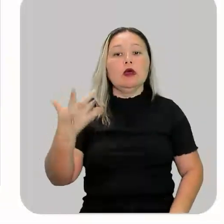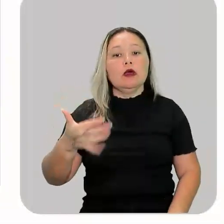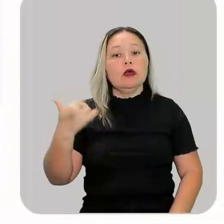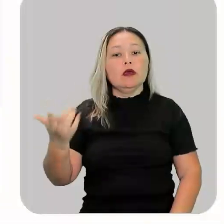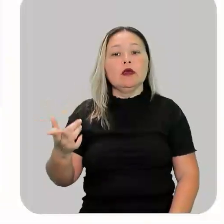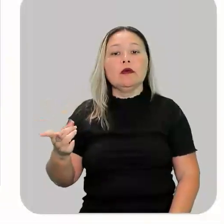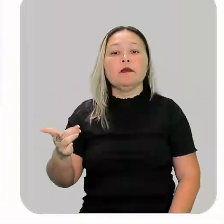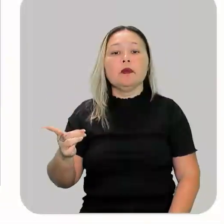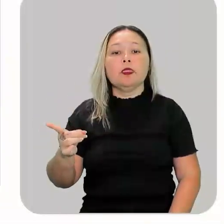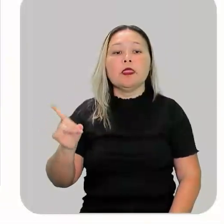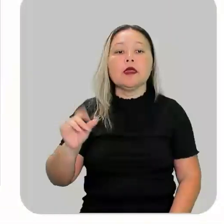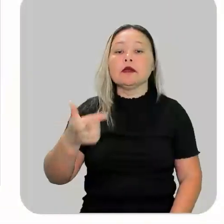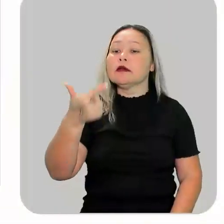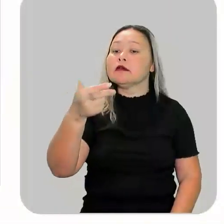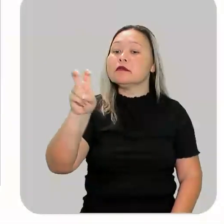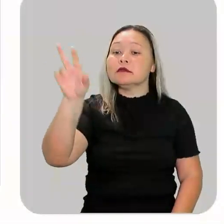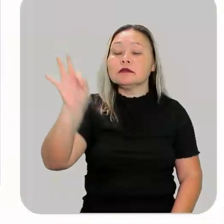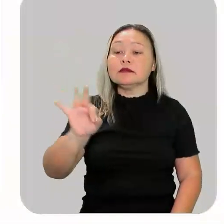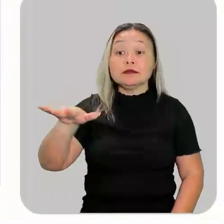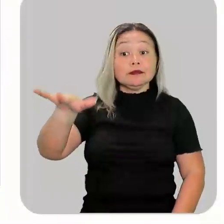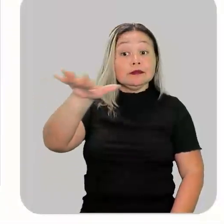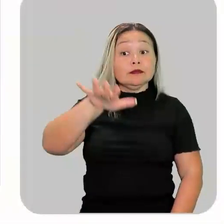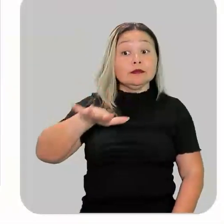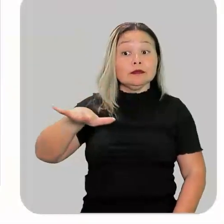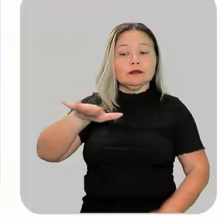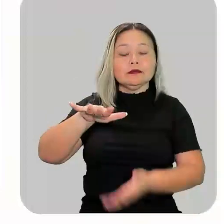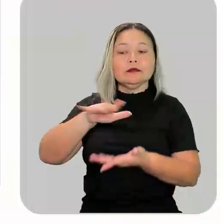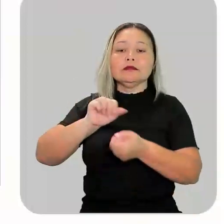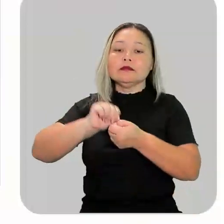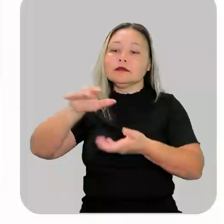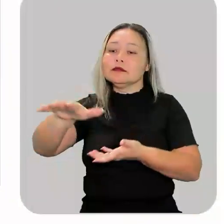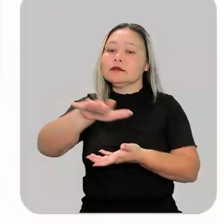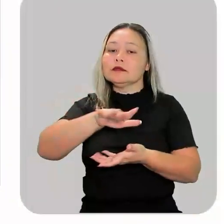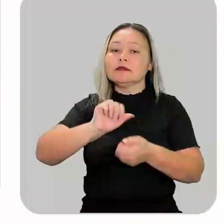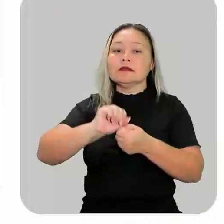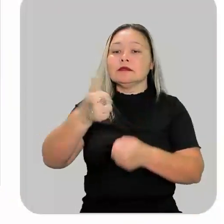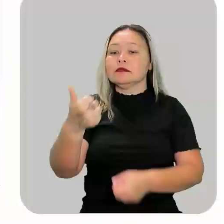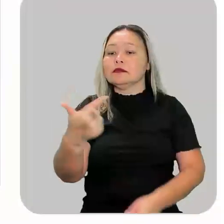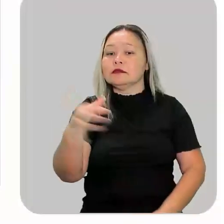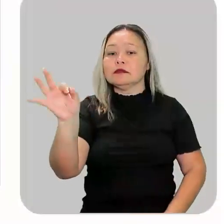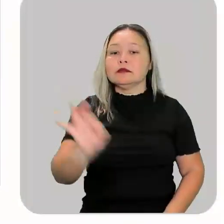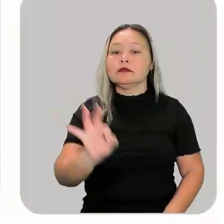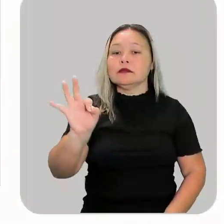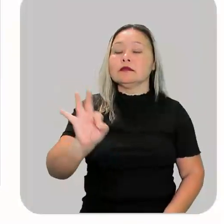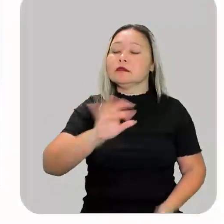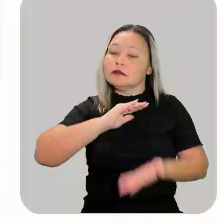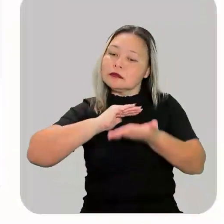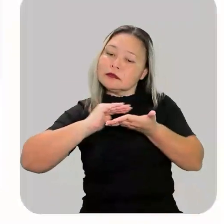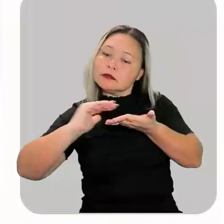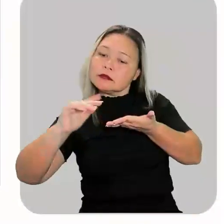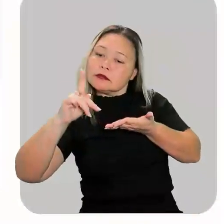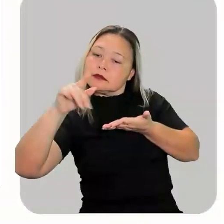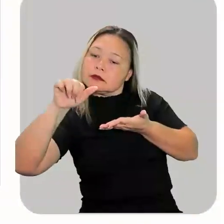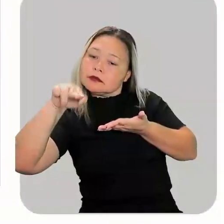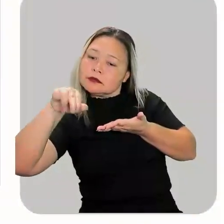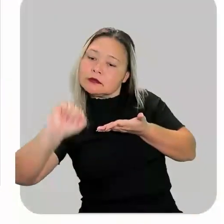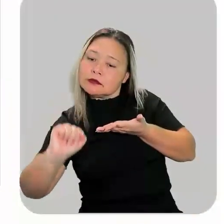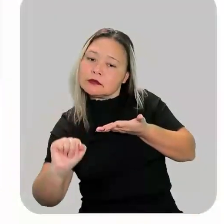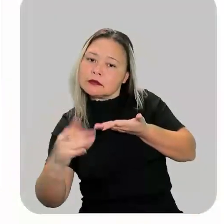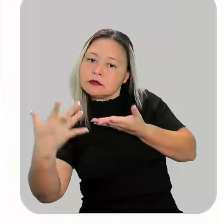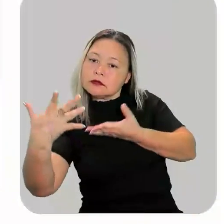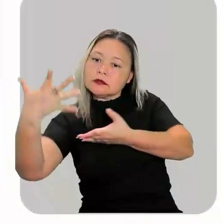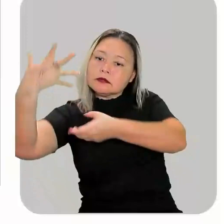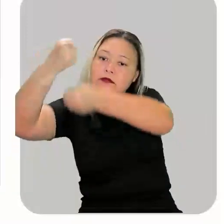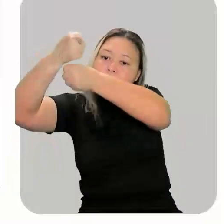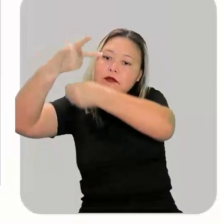ó, 25% geometria espacial, 12% geometria plana. Então, se a gente